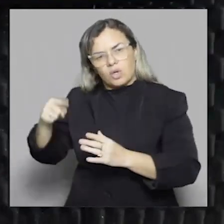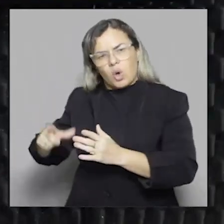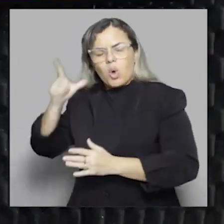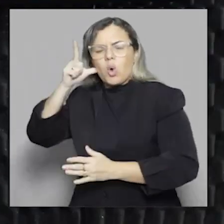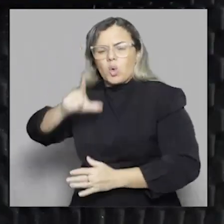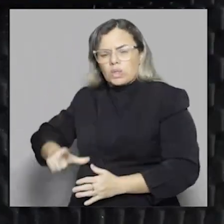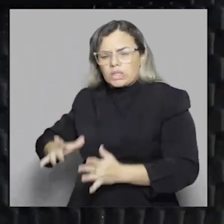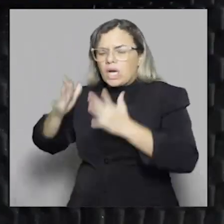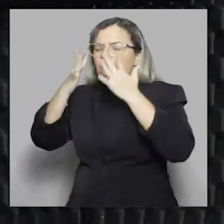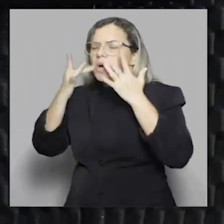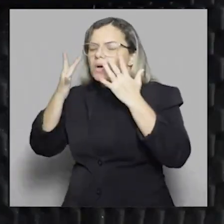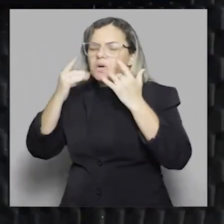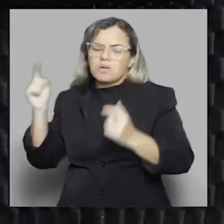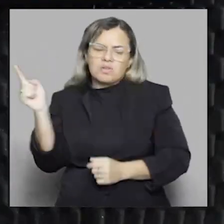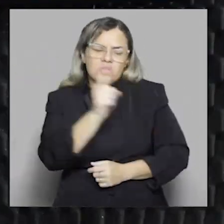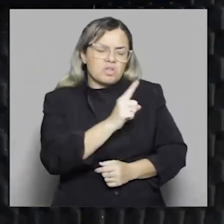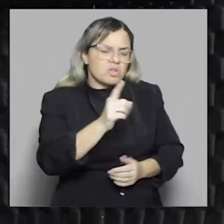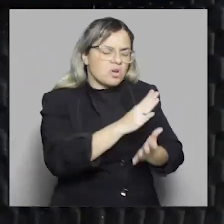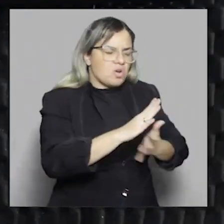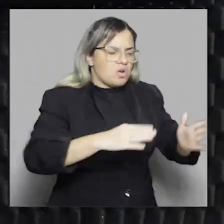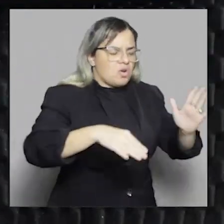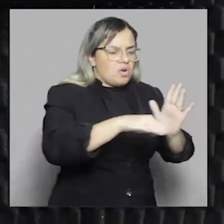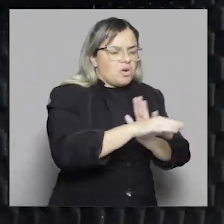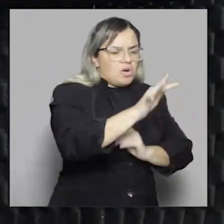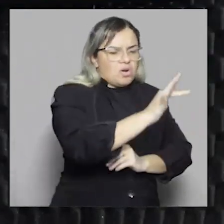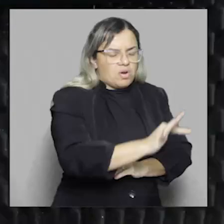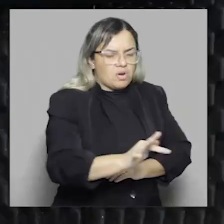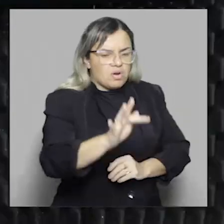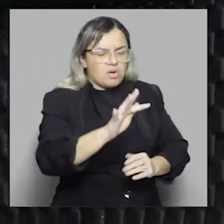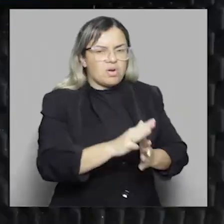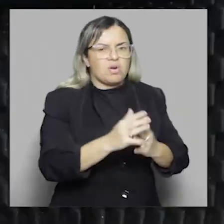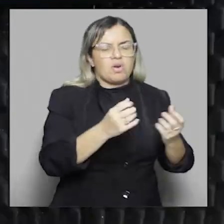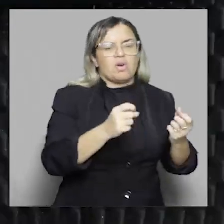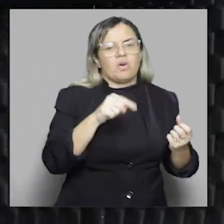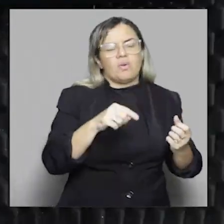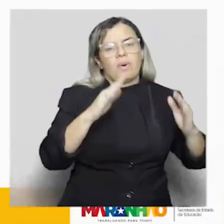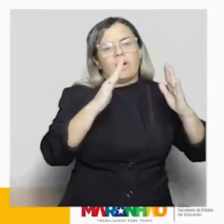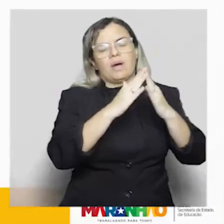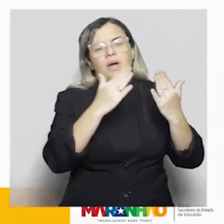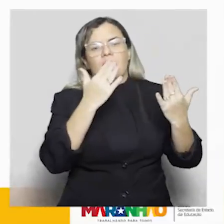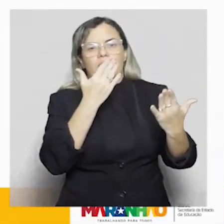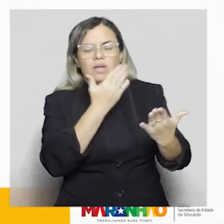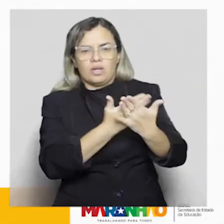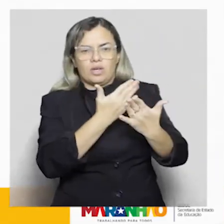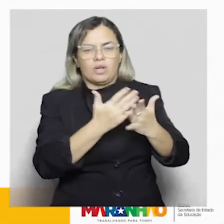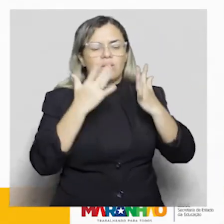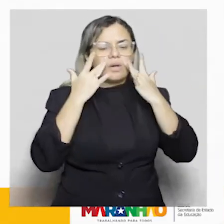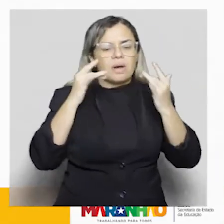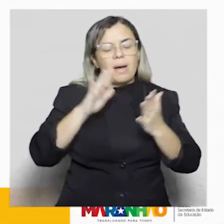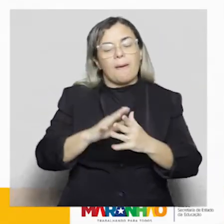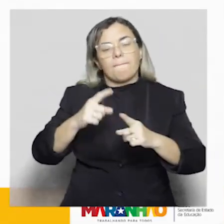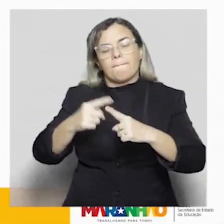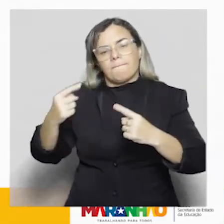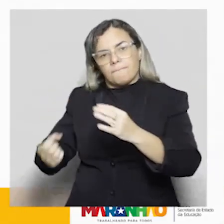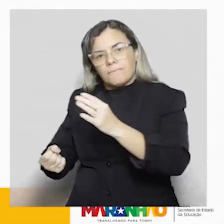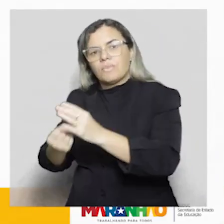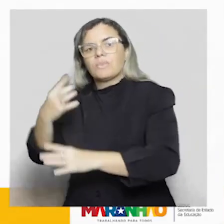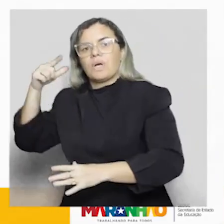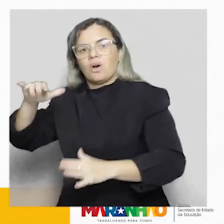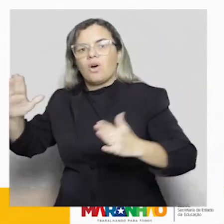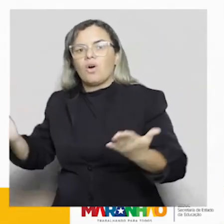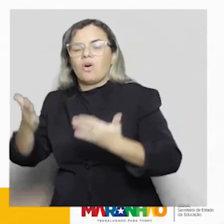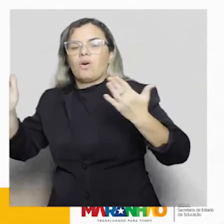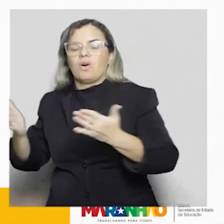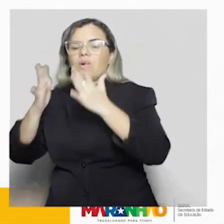Ela não chega a frequentar uma universidade, uma academia, mas ela produz intuitivamente e segue uma linha de trabalho. Então, quando a